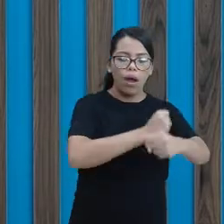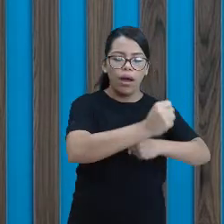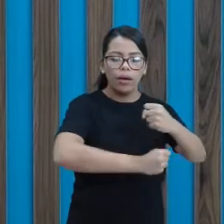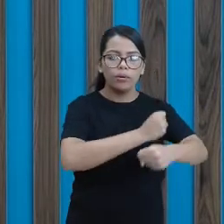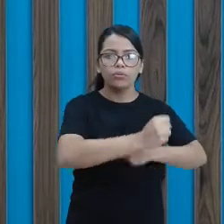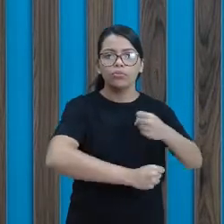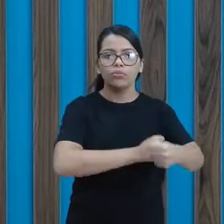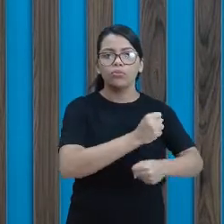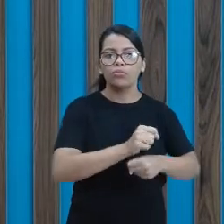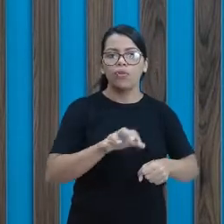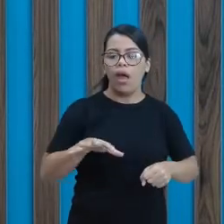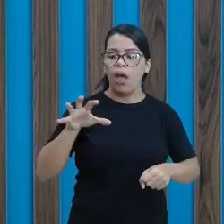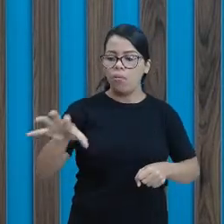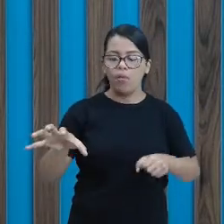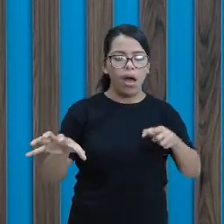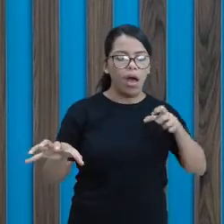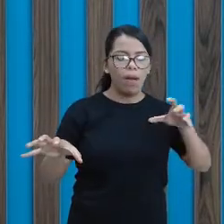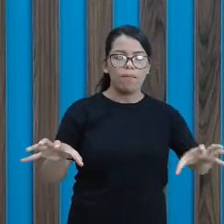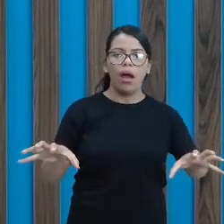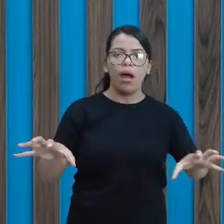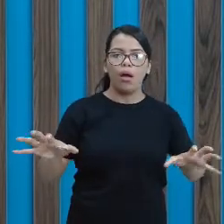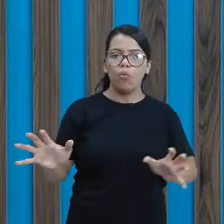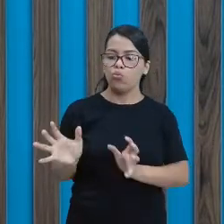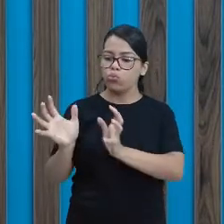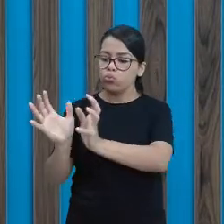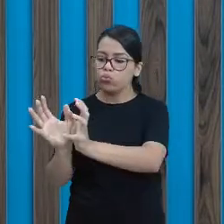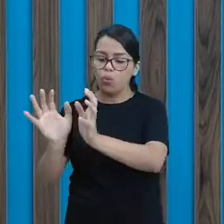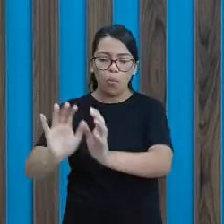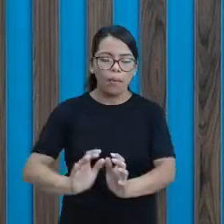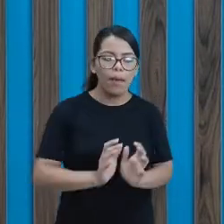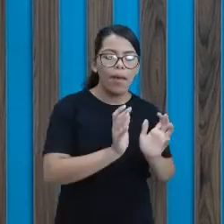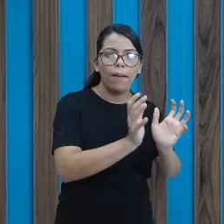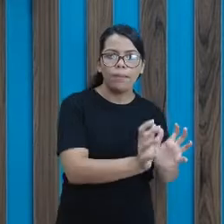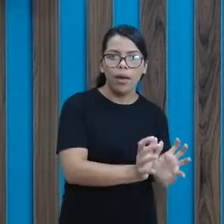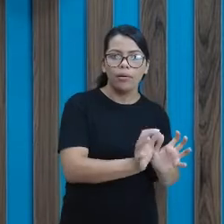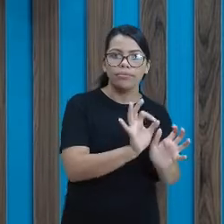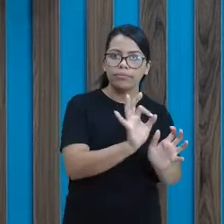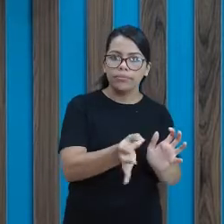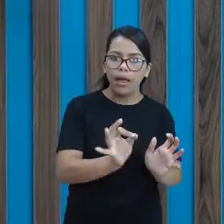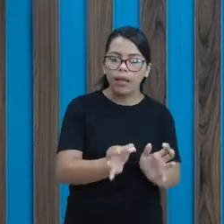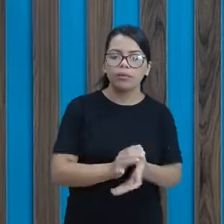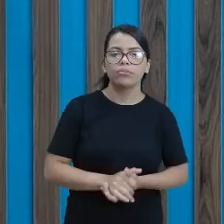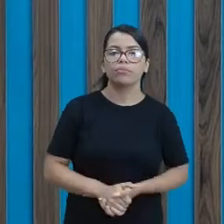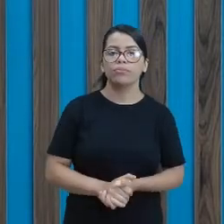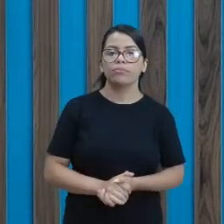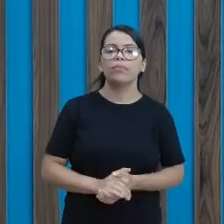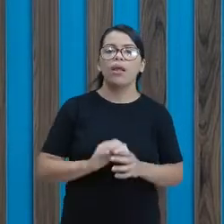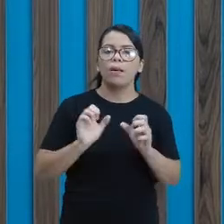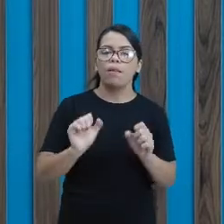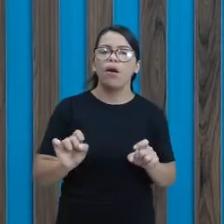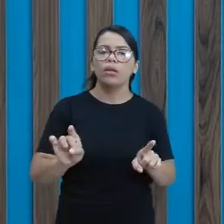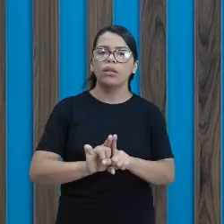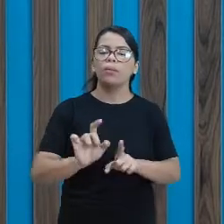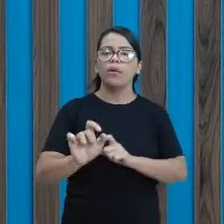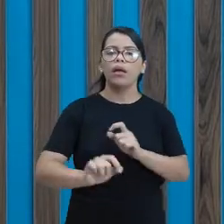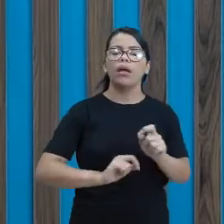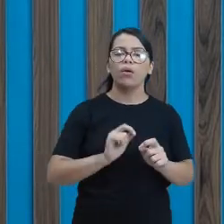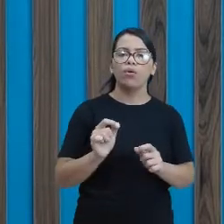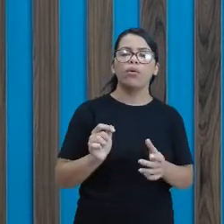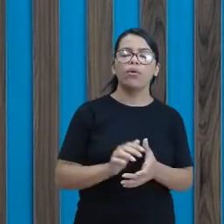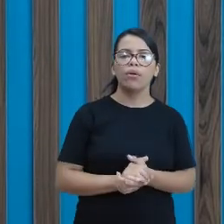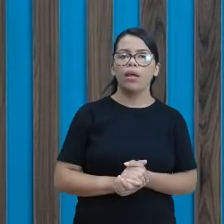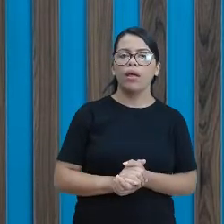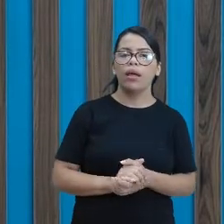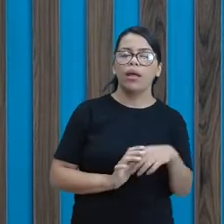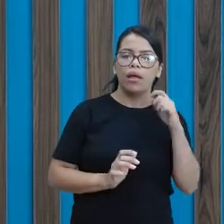Elas vão ficar isoladas, uma de um lado, né, do rio, a outra do outro. Pode ser também, sabe o quê?